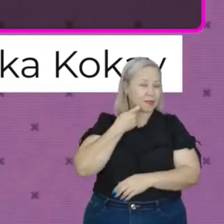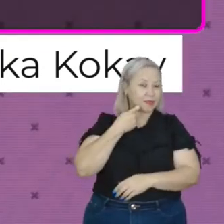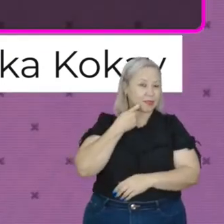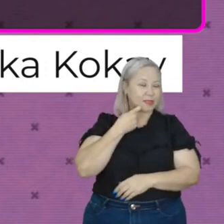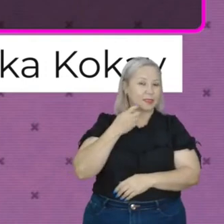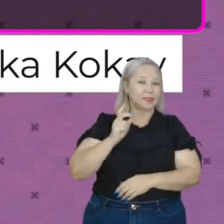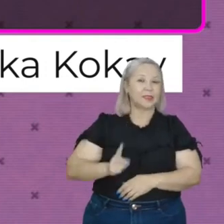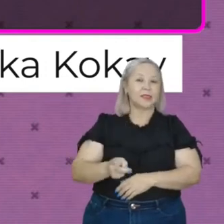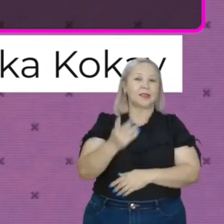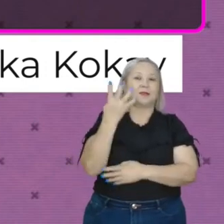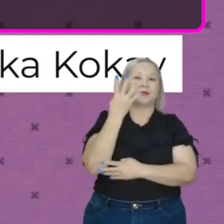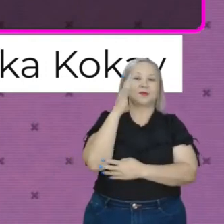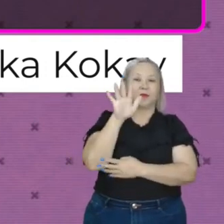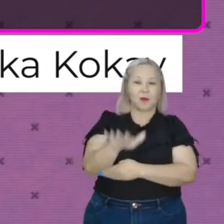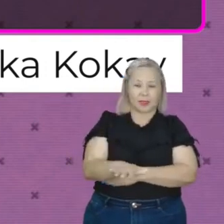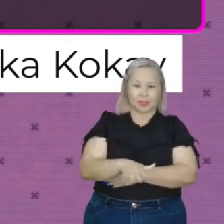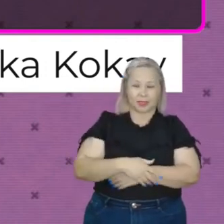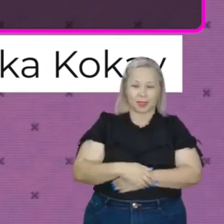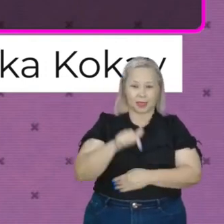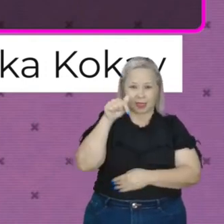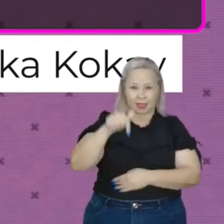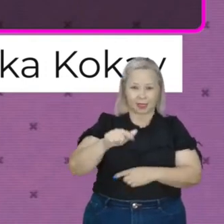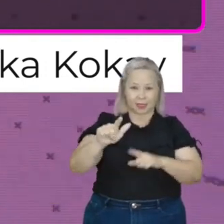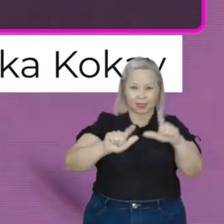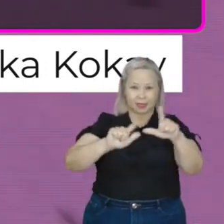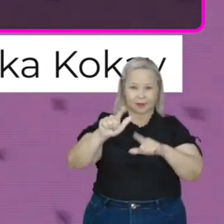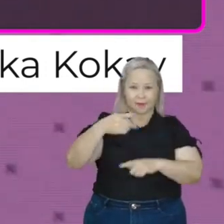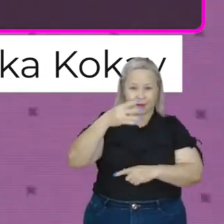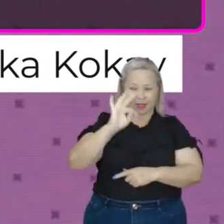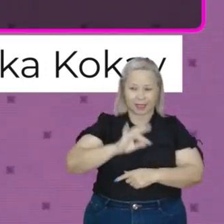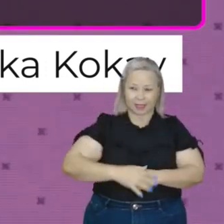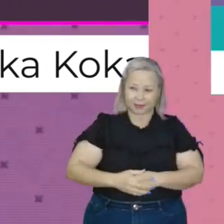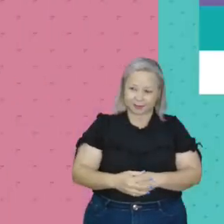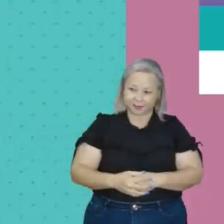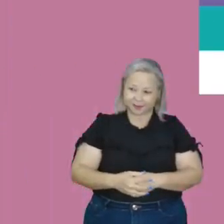sempre às 4 horas da tarde, aqui na TV PT.